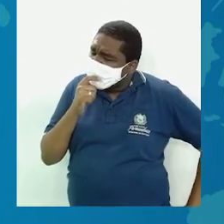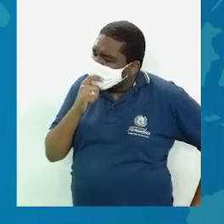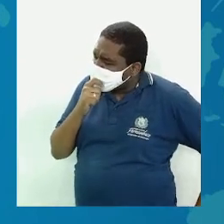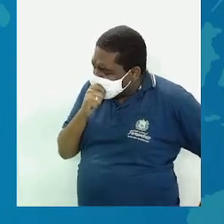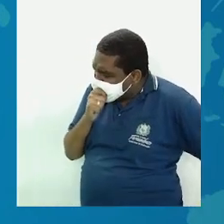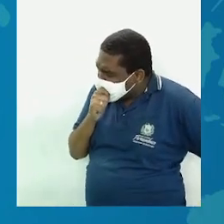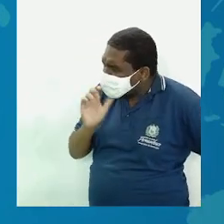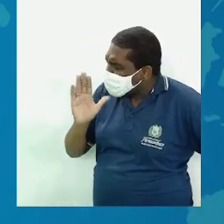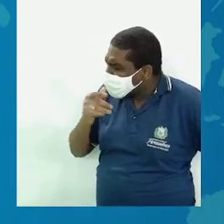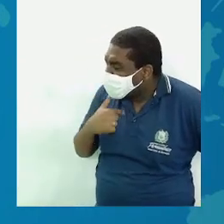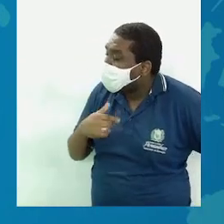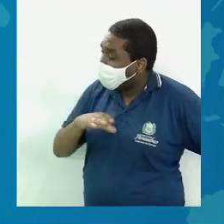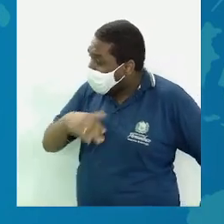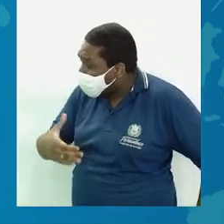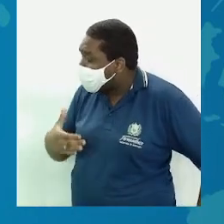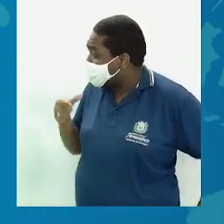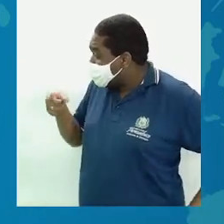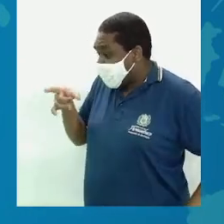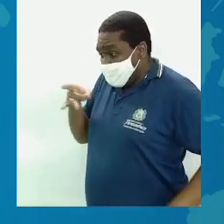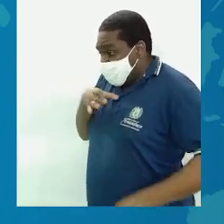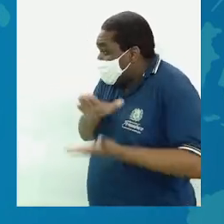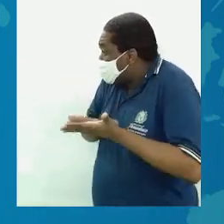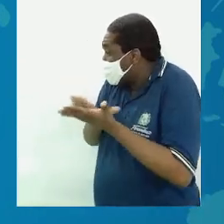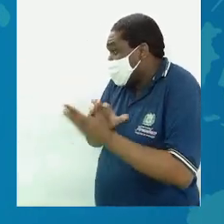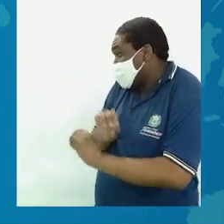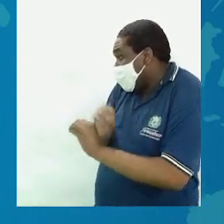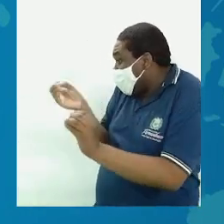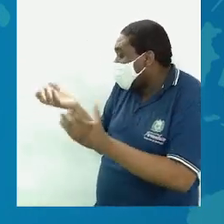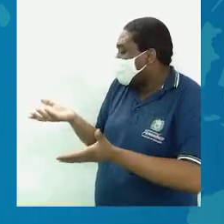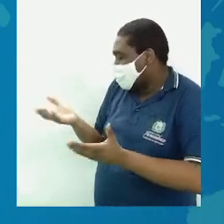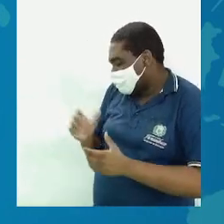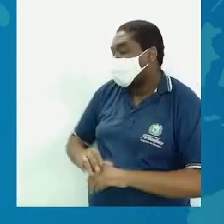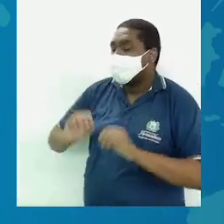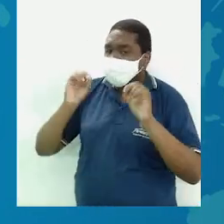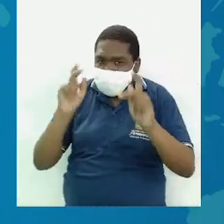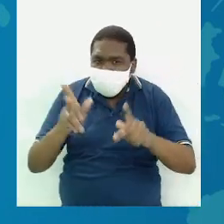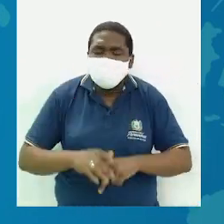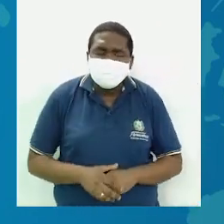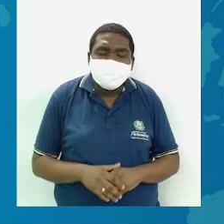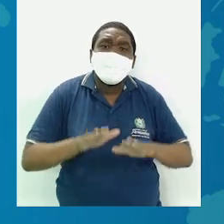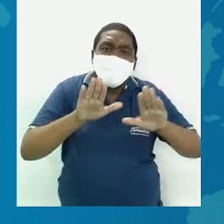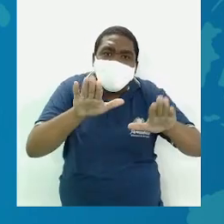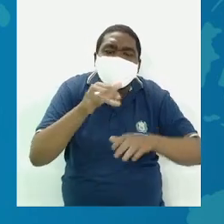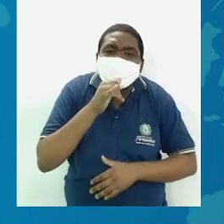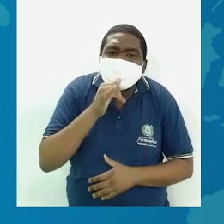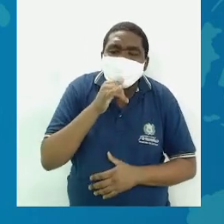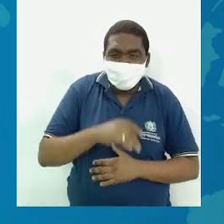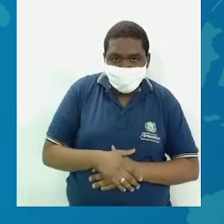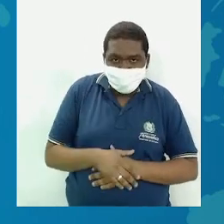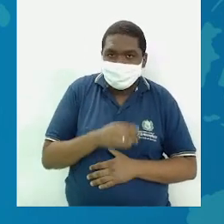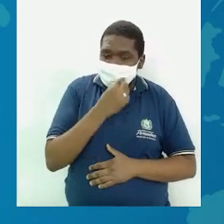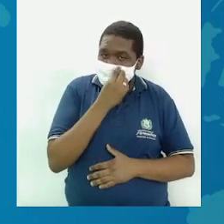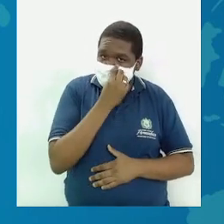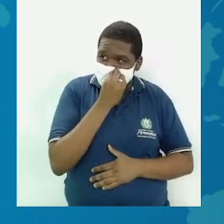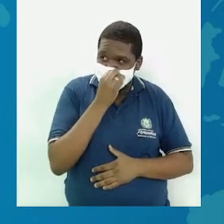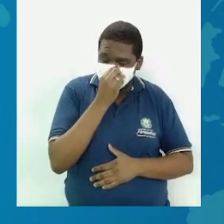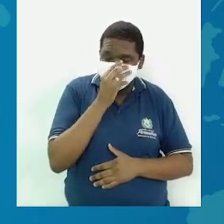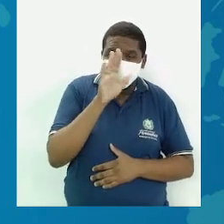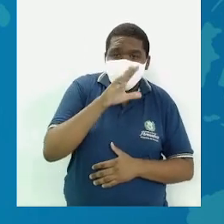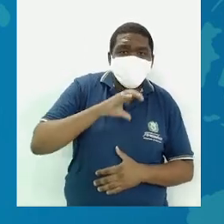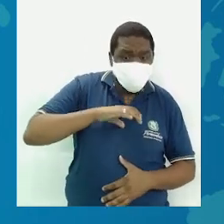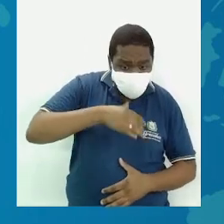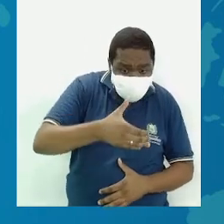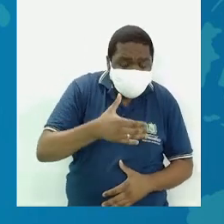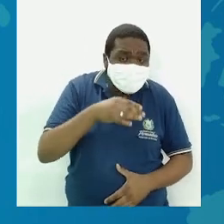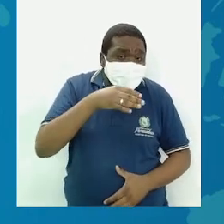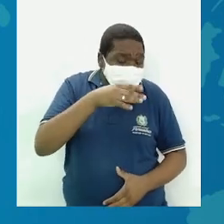olha, coragem é você não ter medo de nada. Ok, mas se a coragem é simplesmente a falta